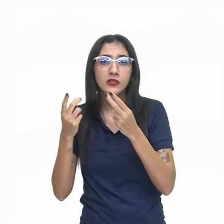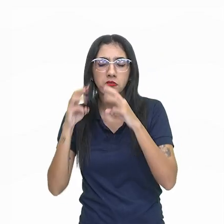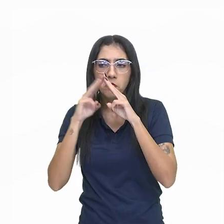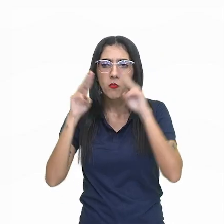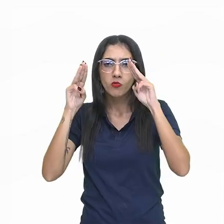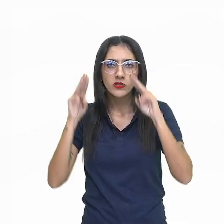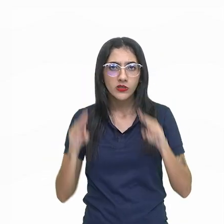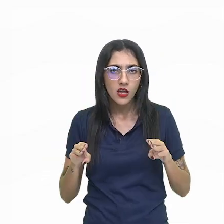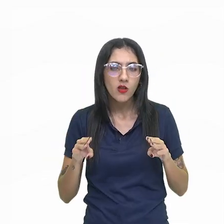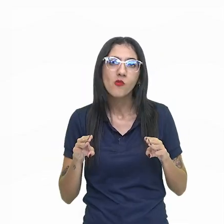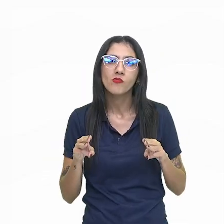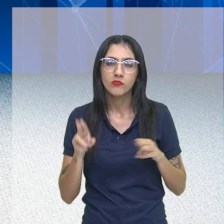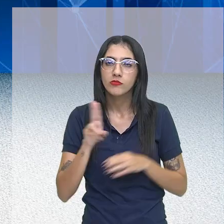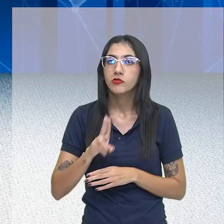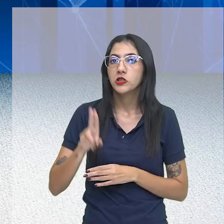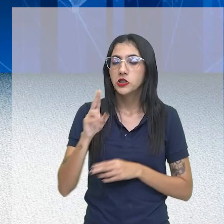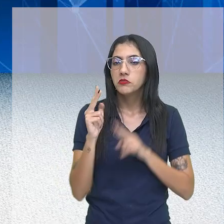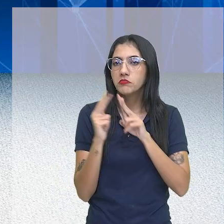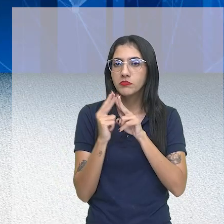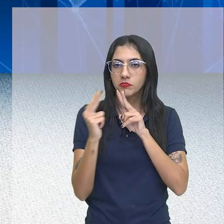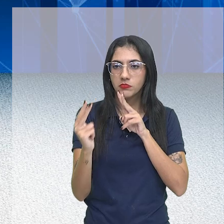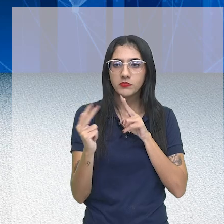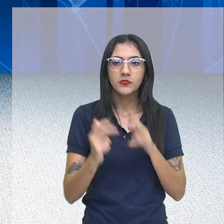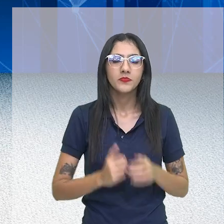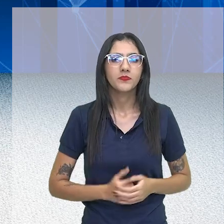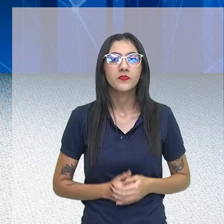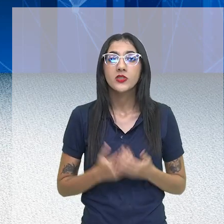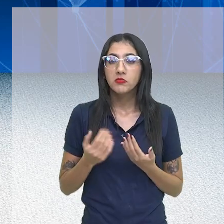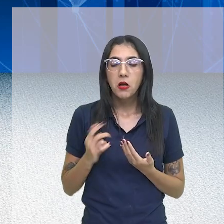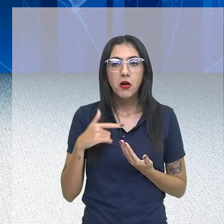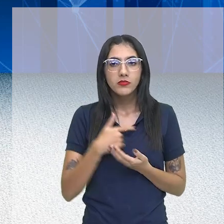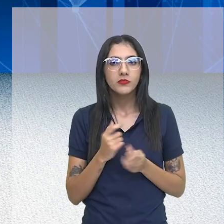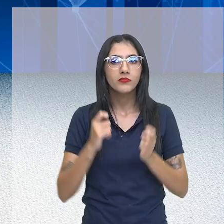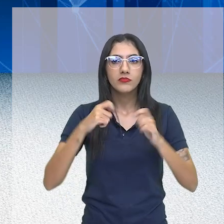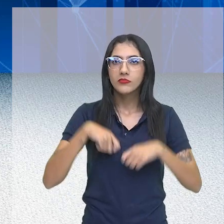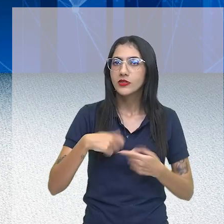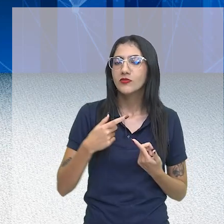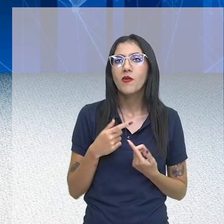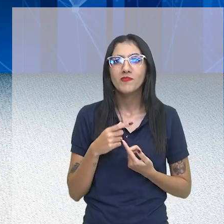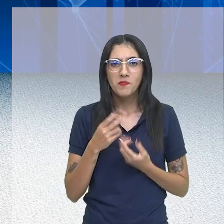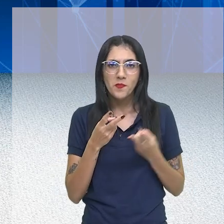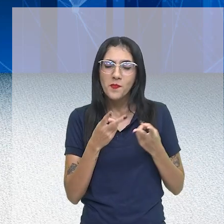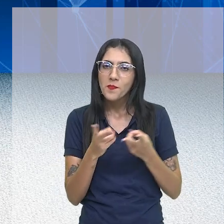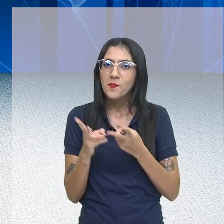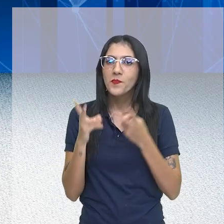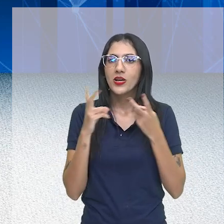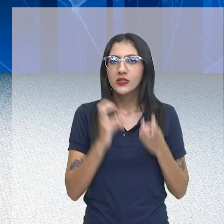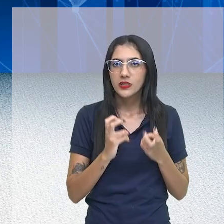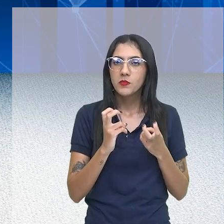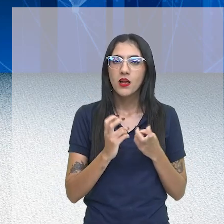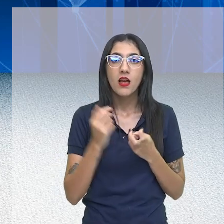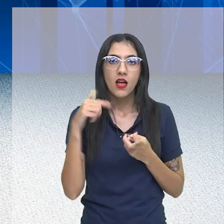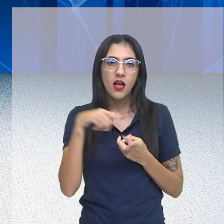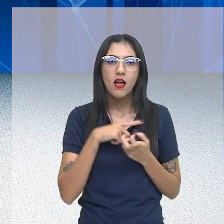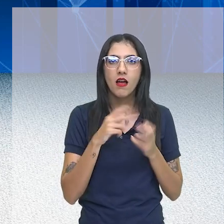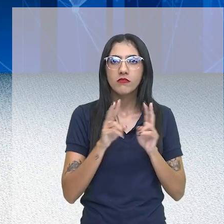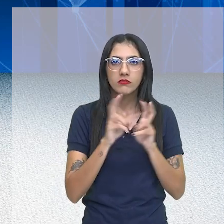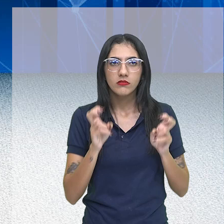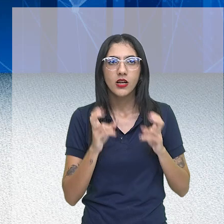e locais históricos. Então, aqui a gente pode ver que essa questão